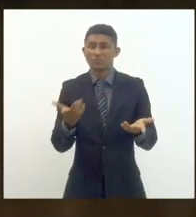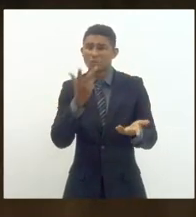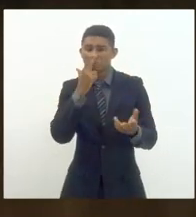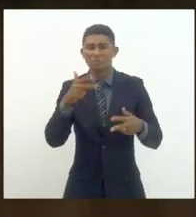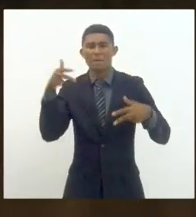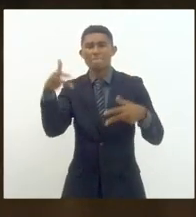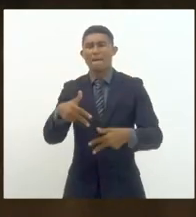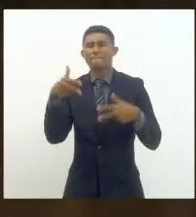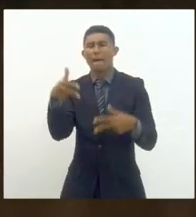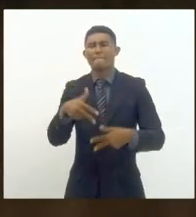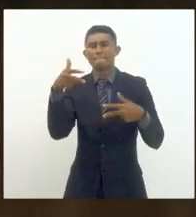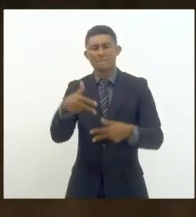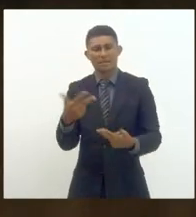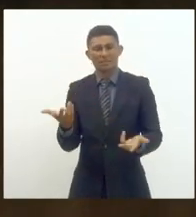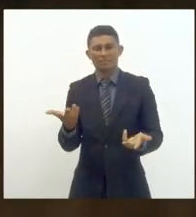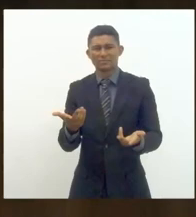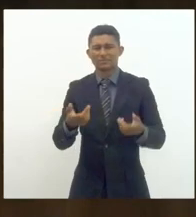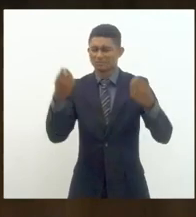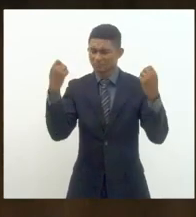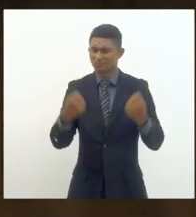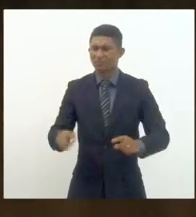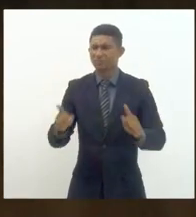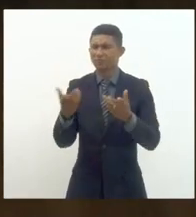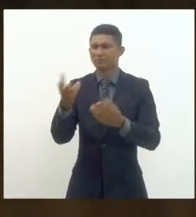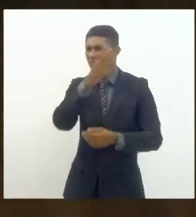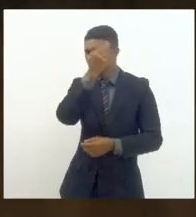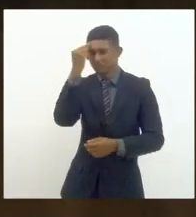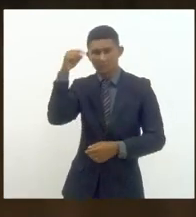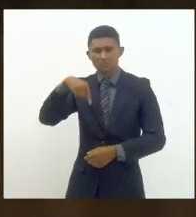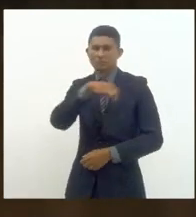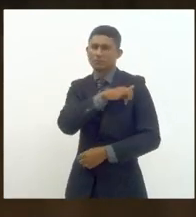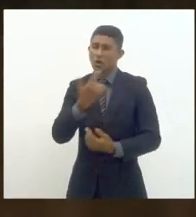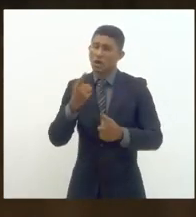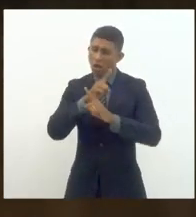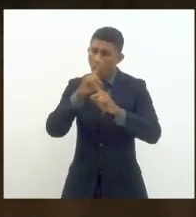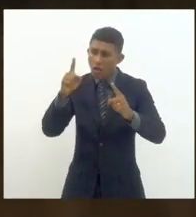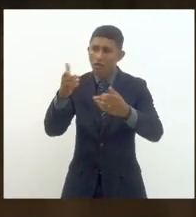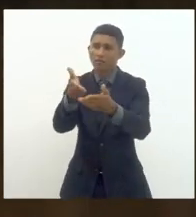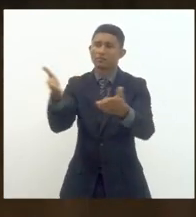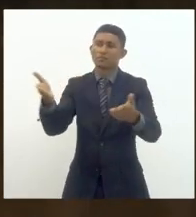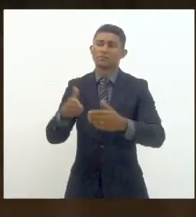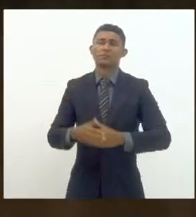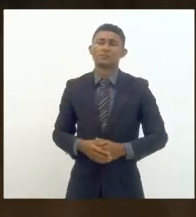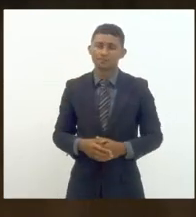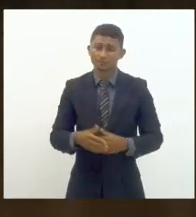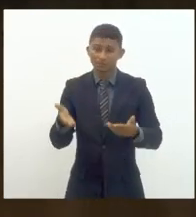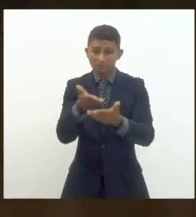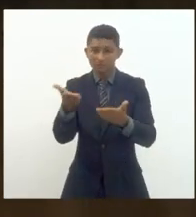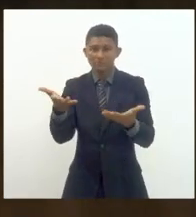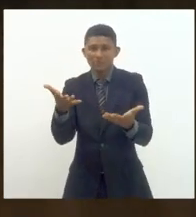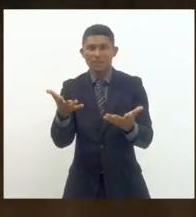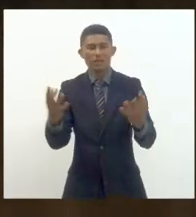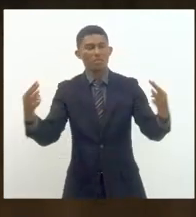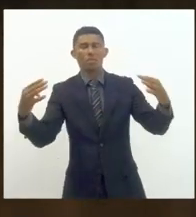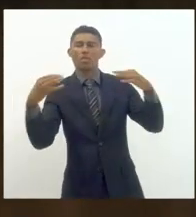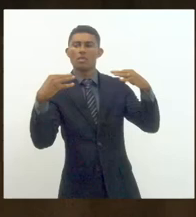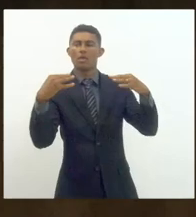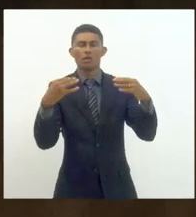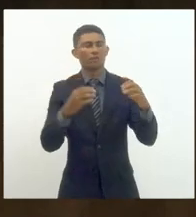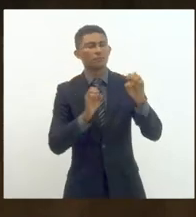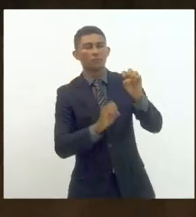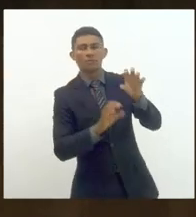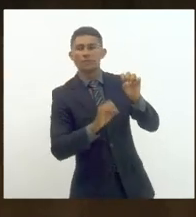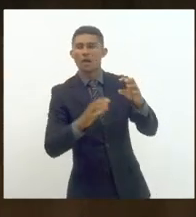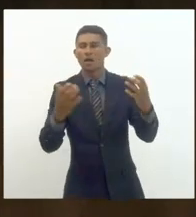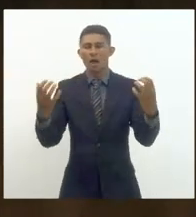absolutamente desnecessária por parte da Prefeitura do Rio de Janeiro. Então, minha crítica veemente e dizer que esses que querem lacrar com a educação deveriam